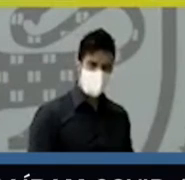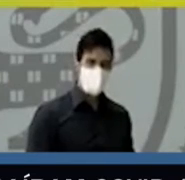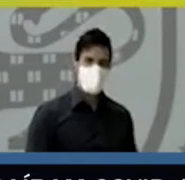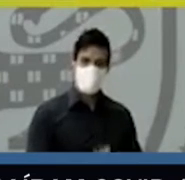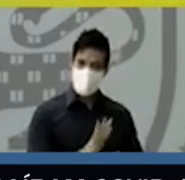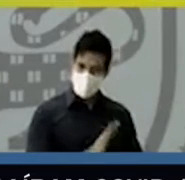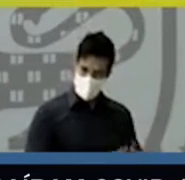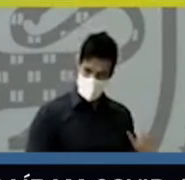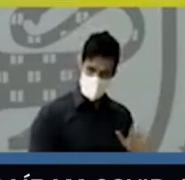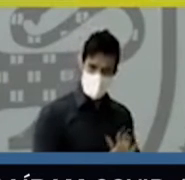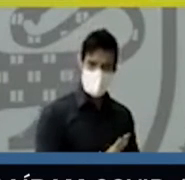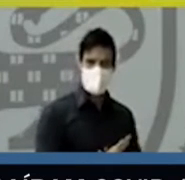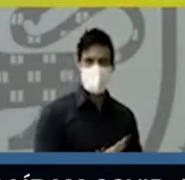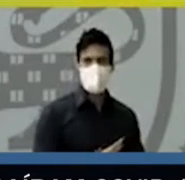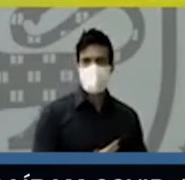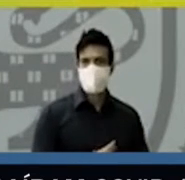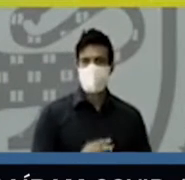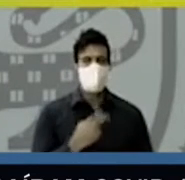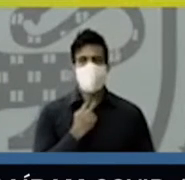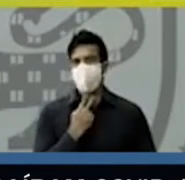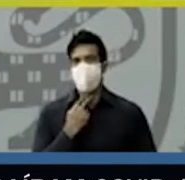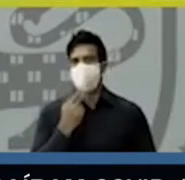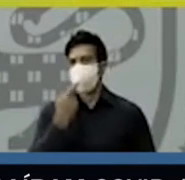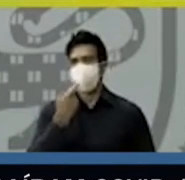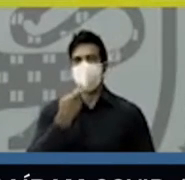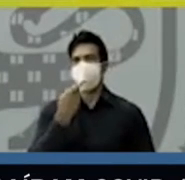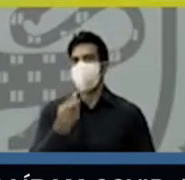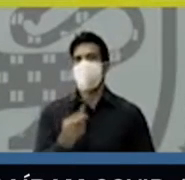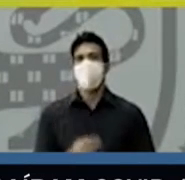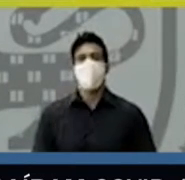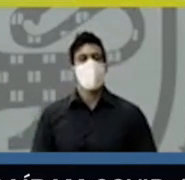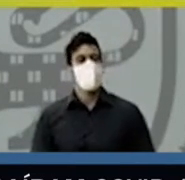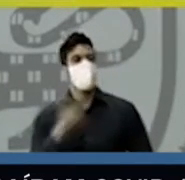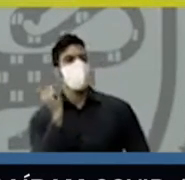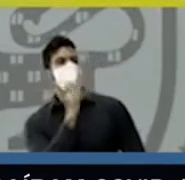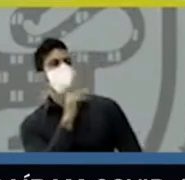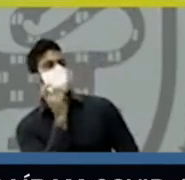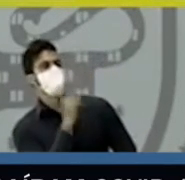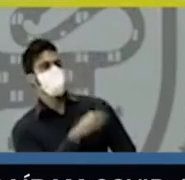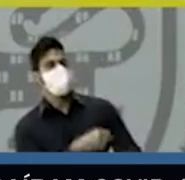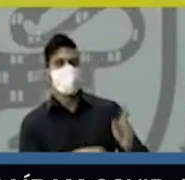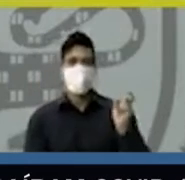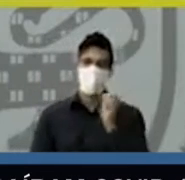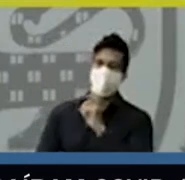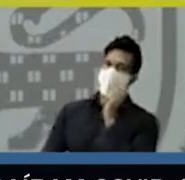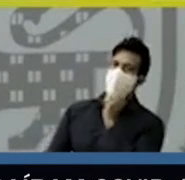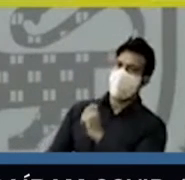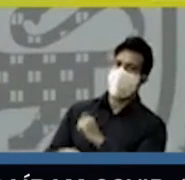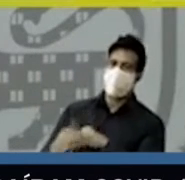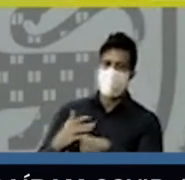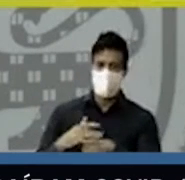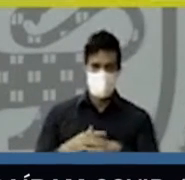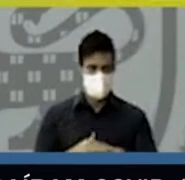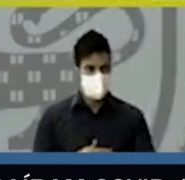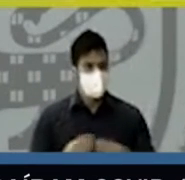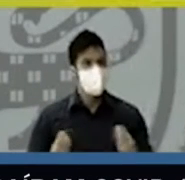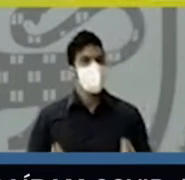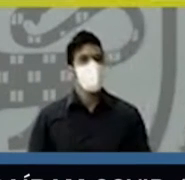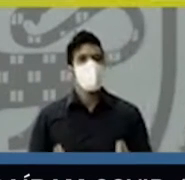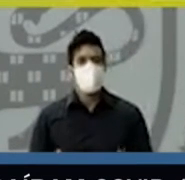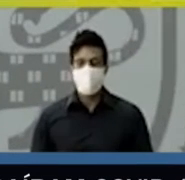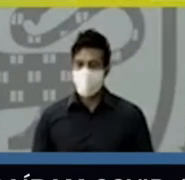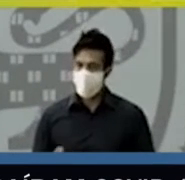a onda do negacionismo da doença. Não é possível mais